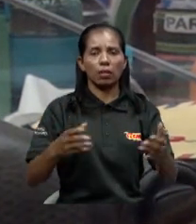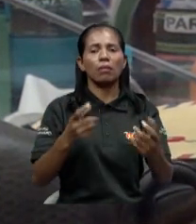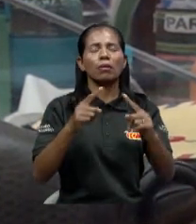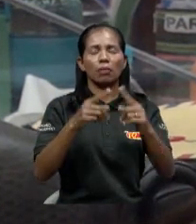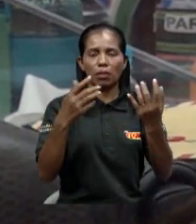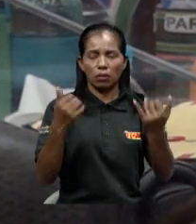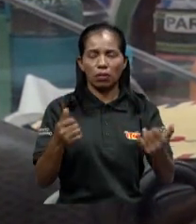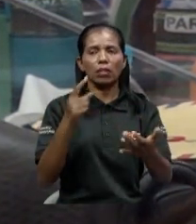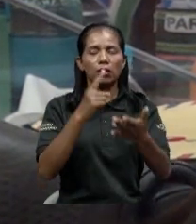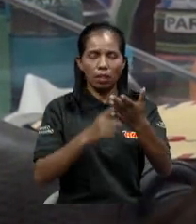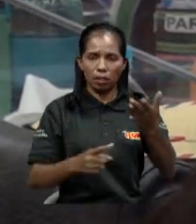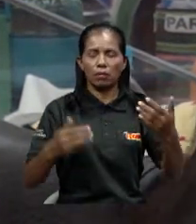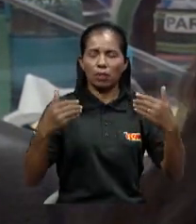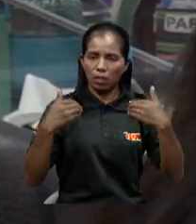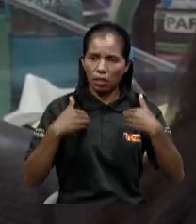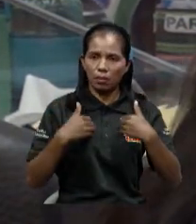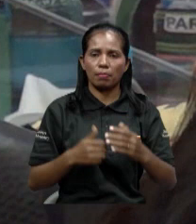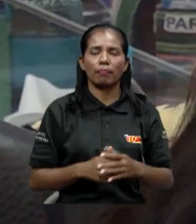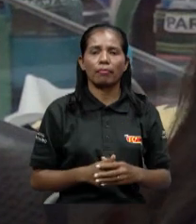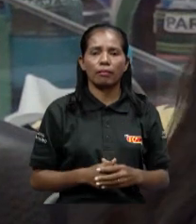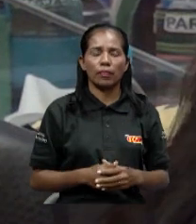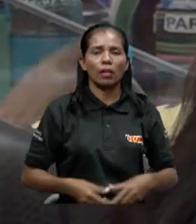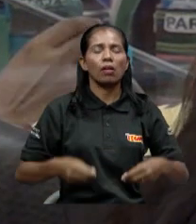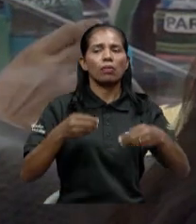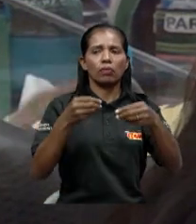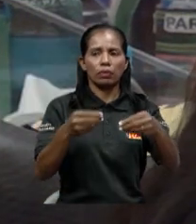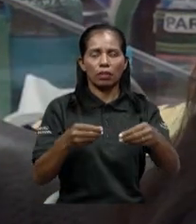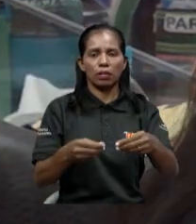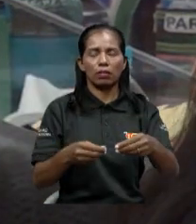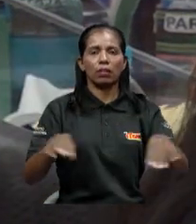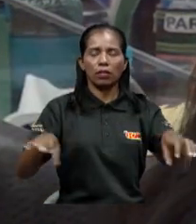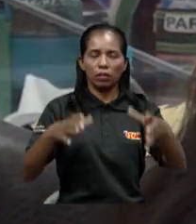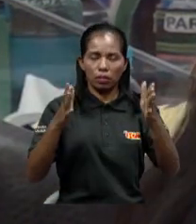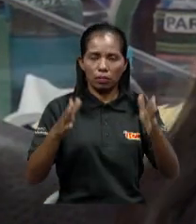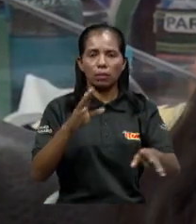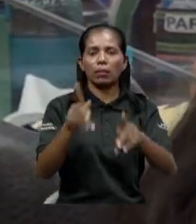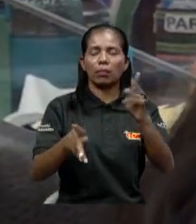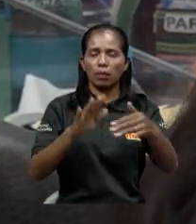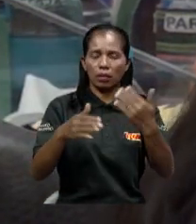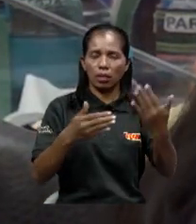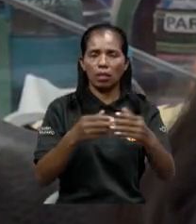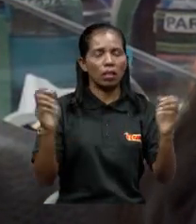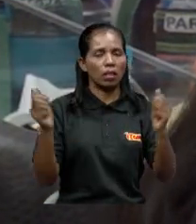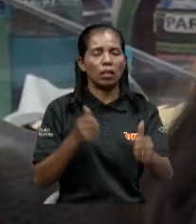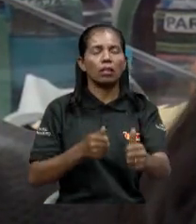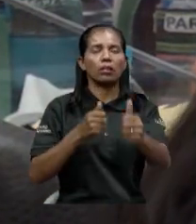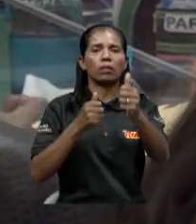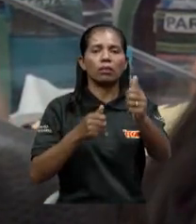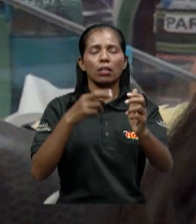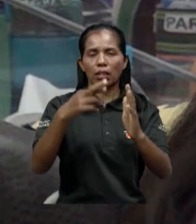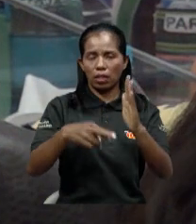toicos, saída mak acontece e fornecimento serviço ba povo, la tuir expectativa